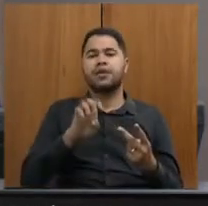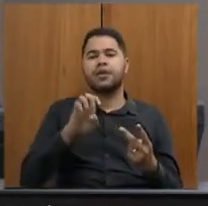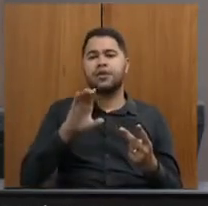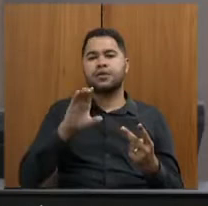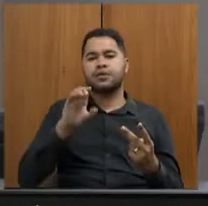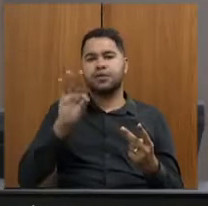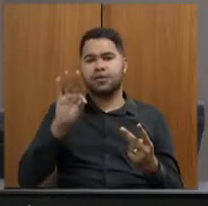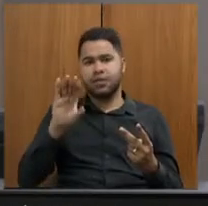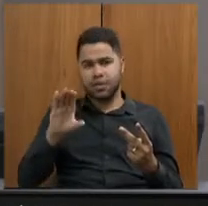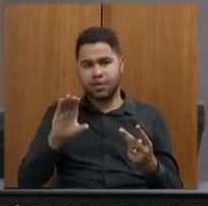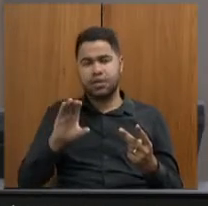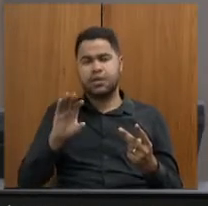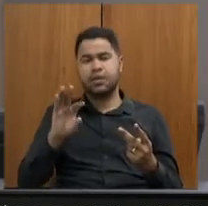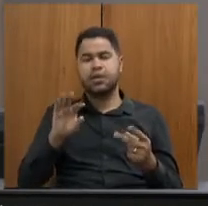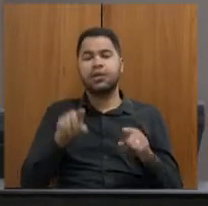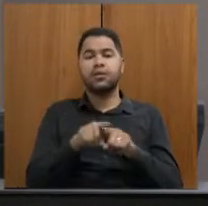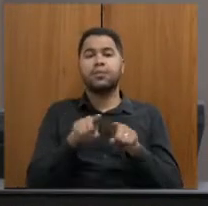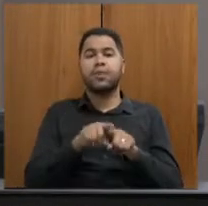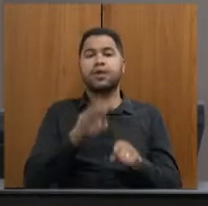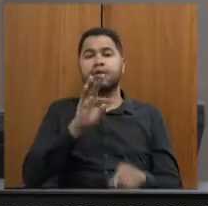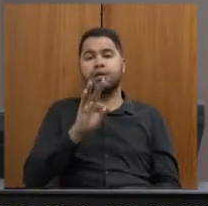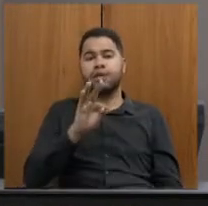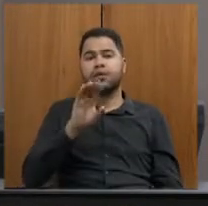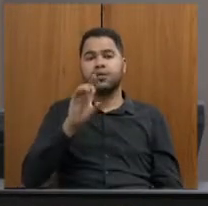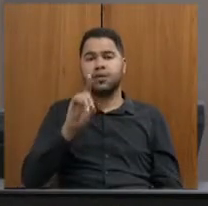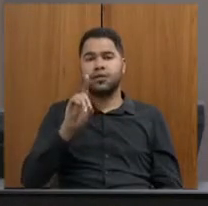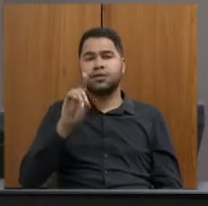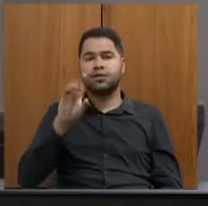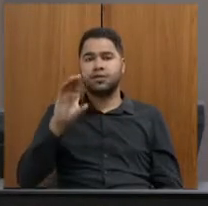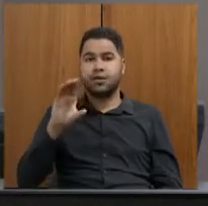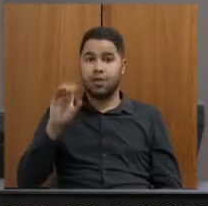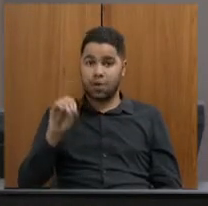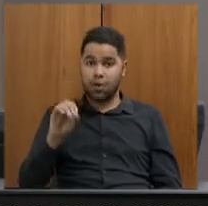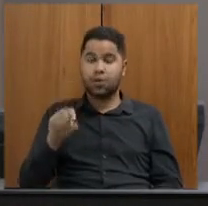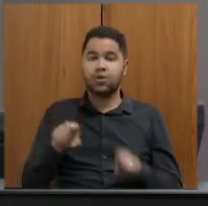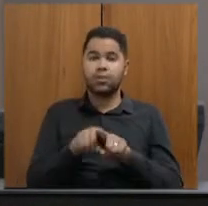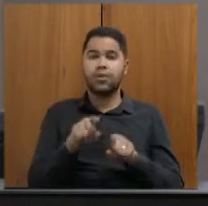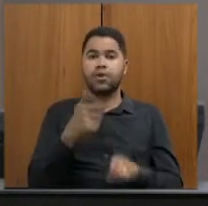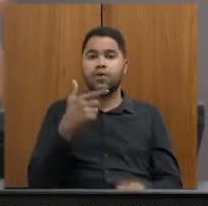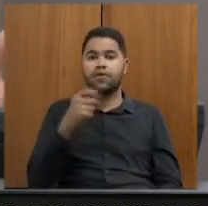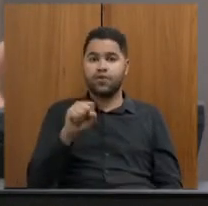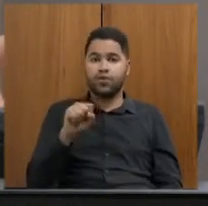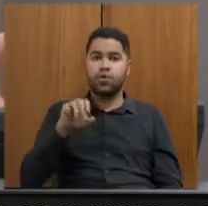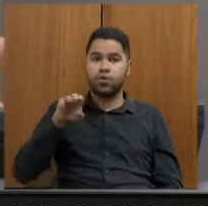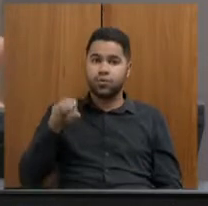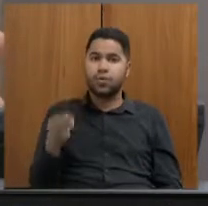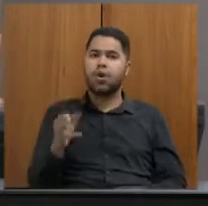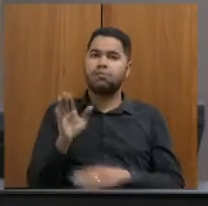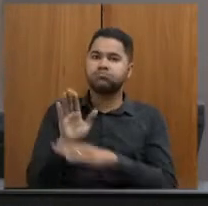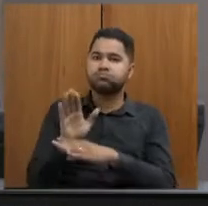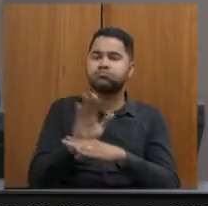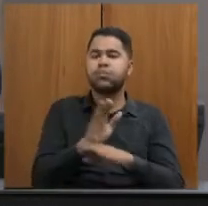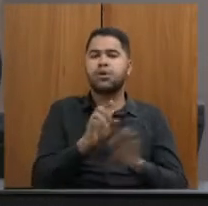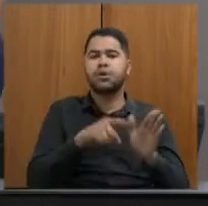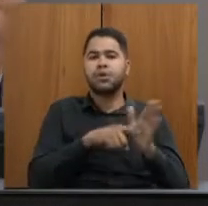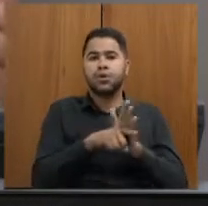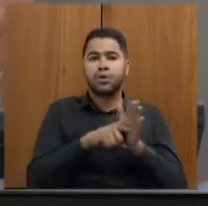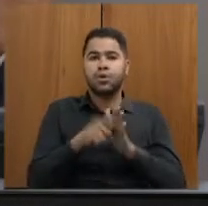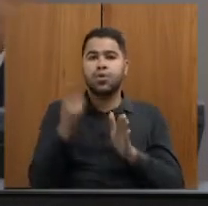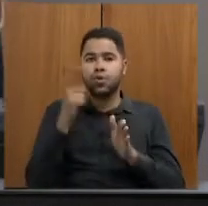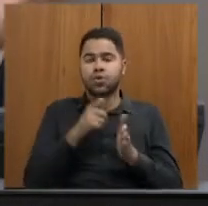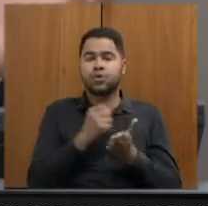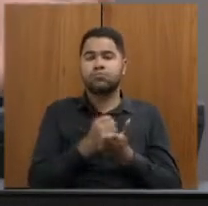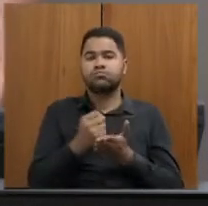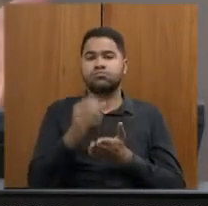Cândido torce nós conseguimos 1-tdc o no recurso da fapemig né traseiro de 28 milhões Para apoiar pesquisa nós conseguimos